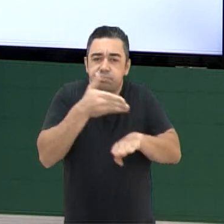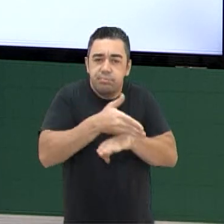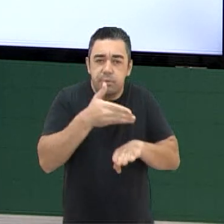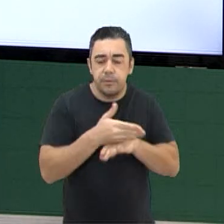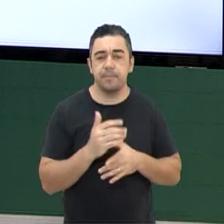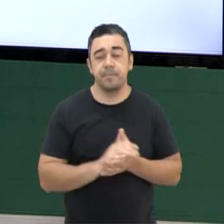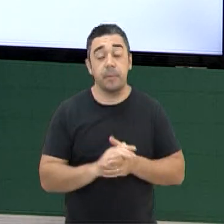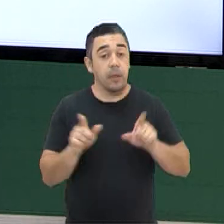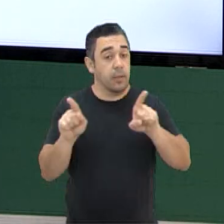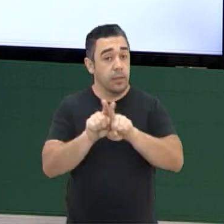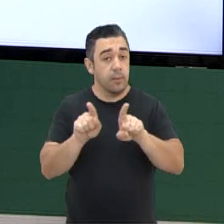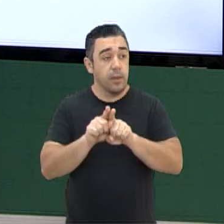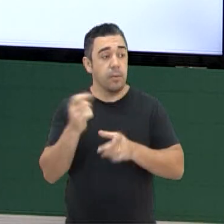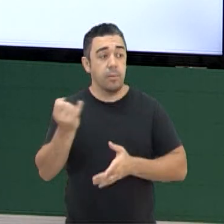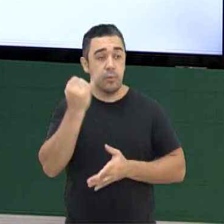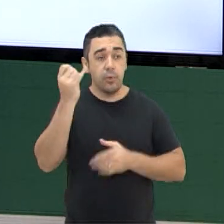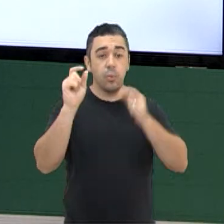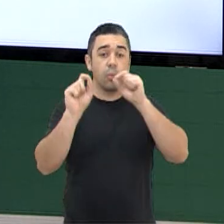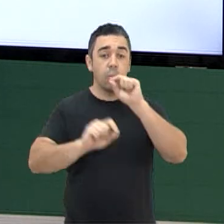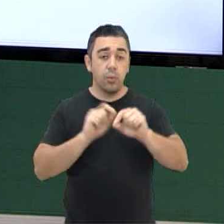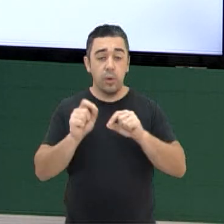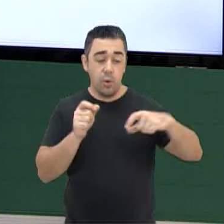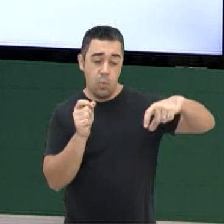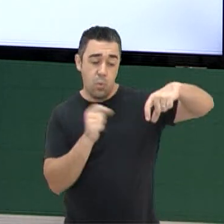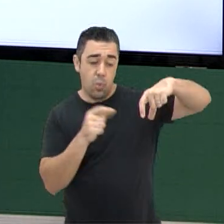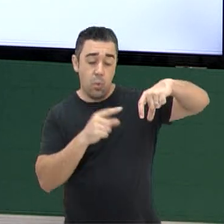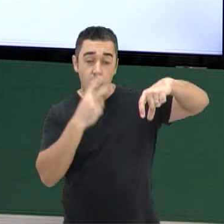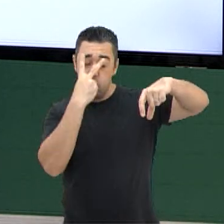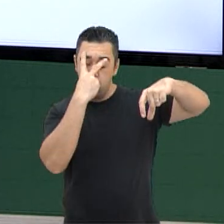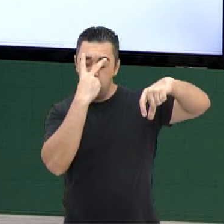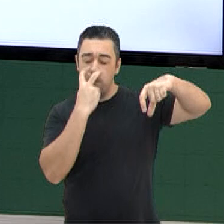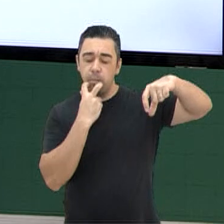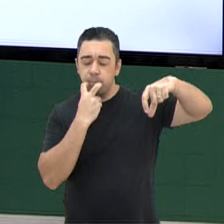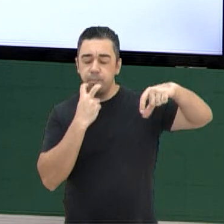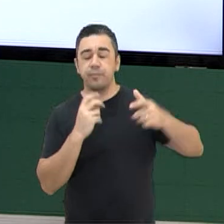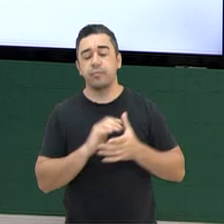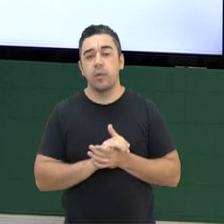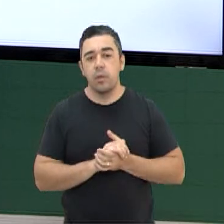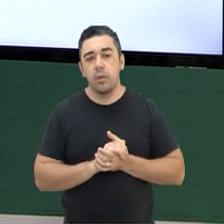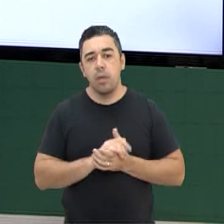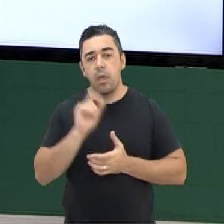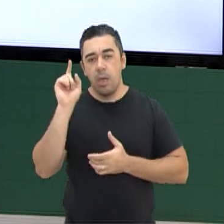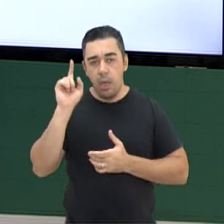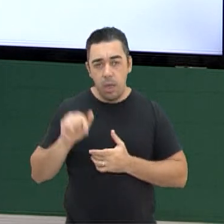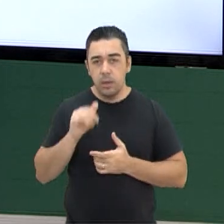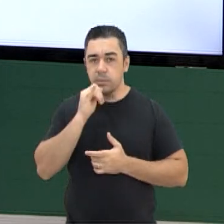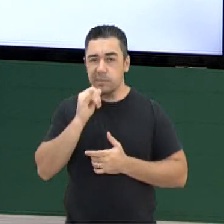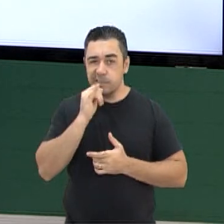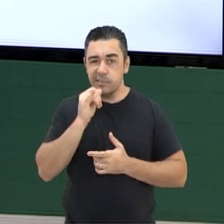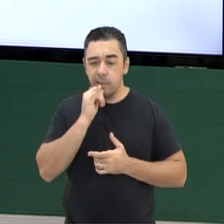E vale destacar que o goalball, dentre o rol de